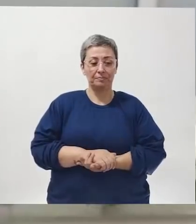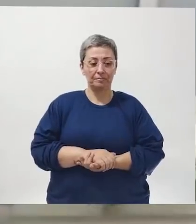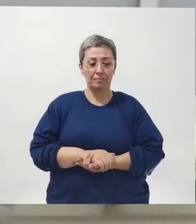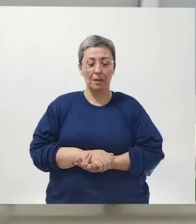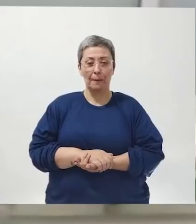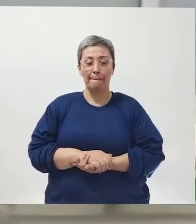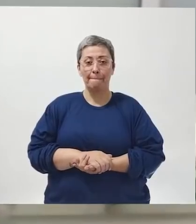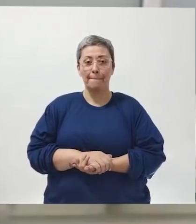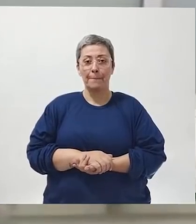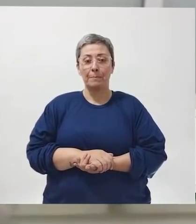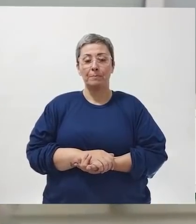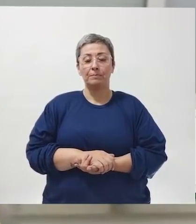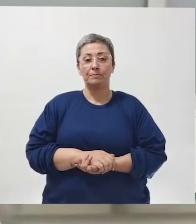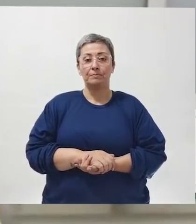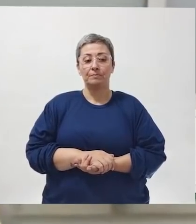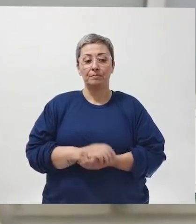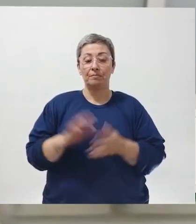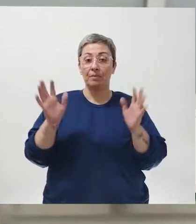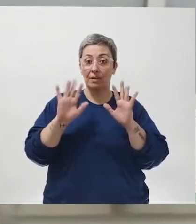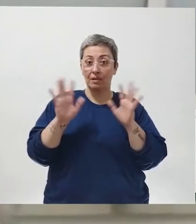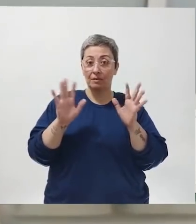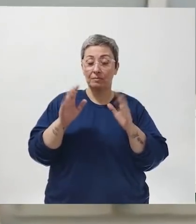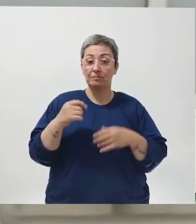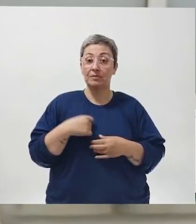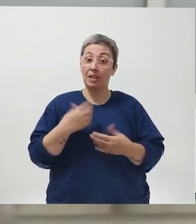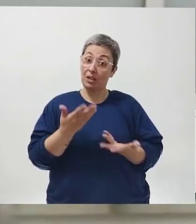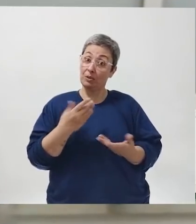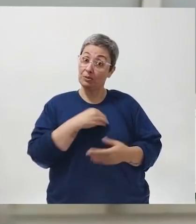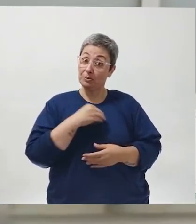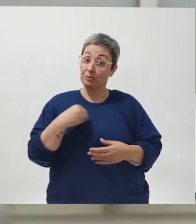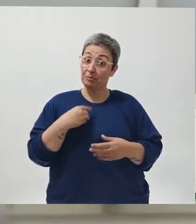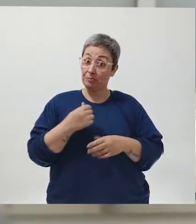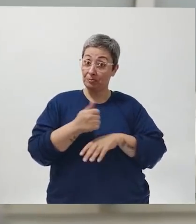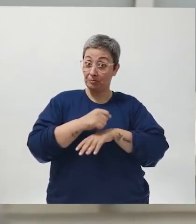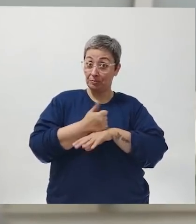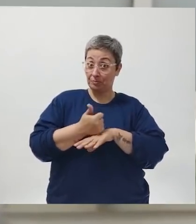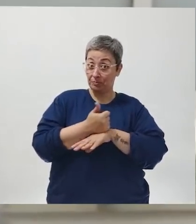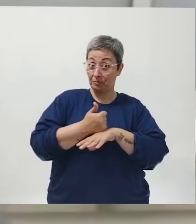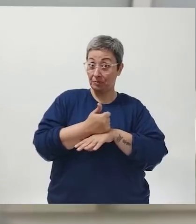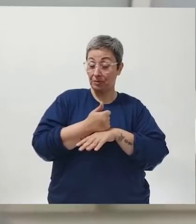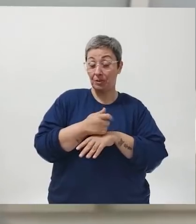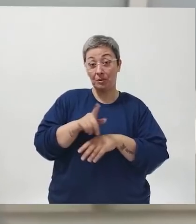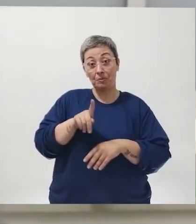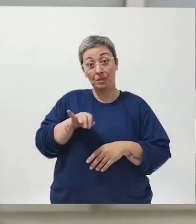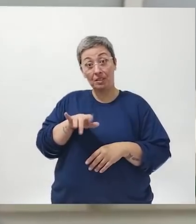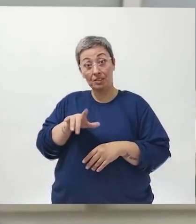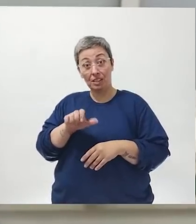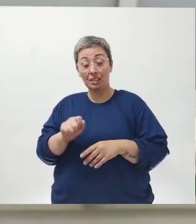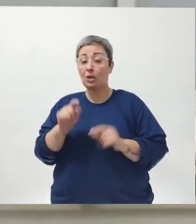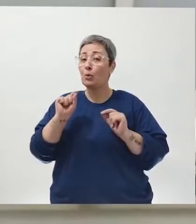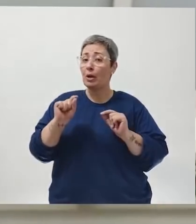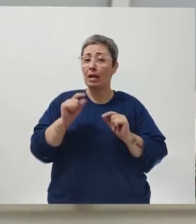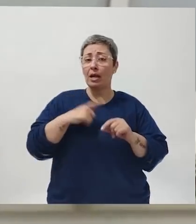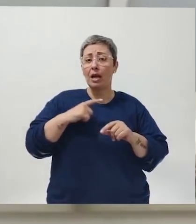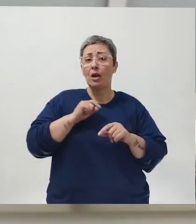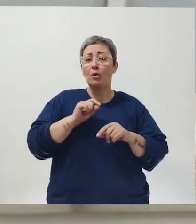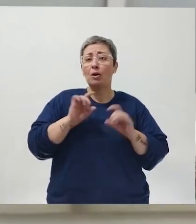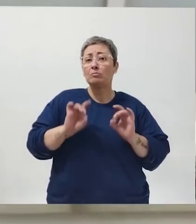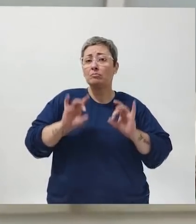Olá, eu sou médica, sou pediatra. O pediatra é o médico que cuida das crianças, desde